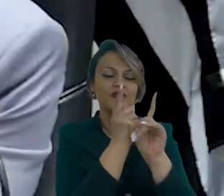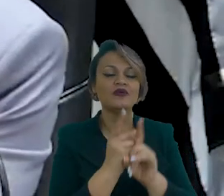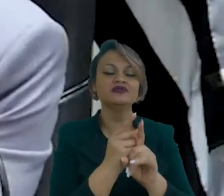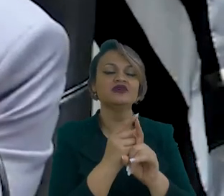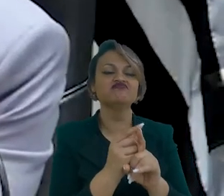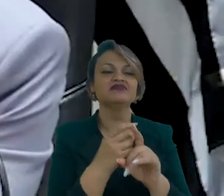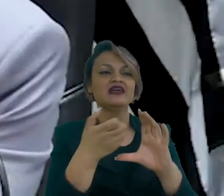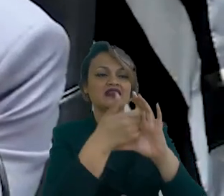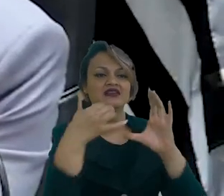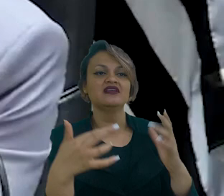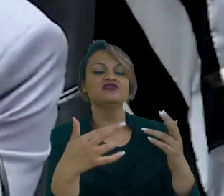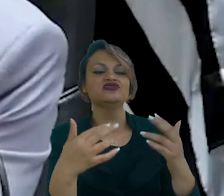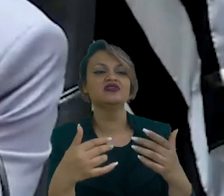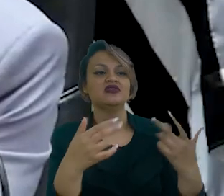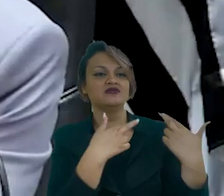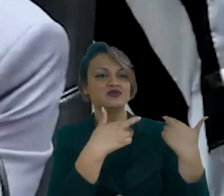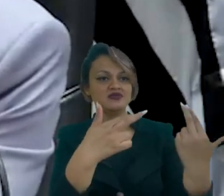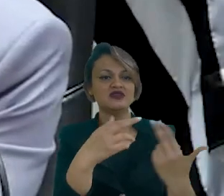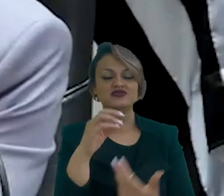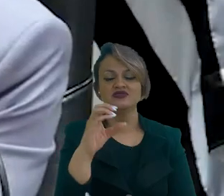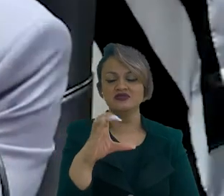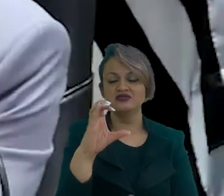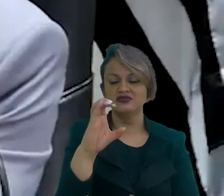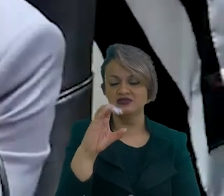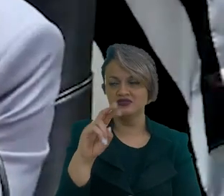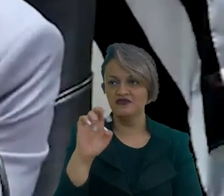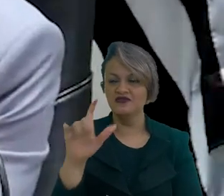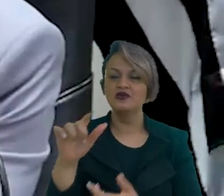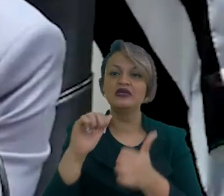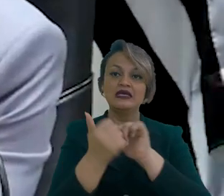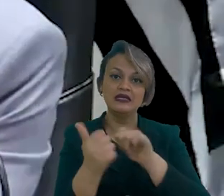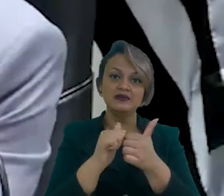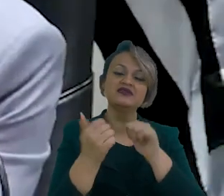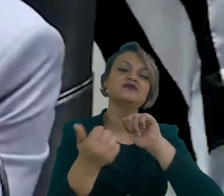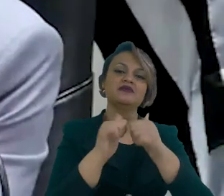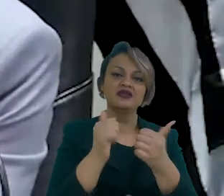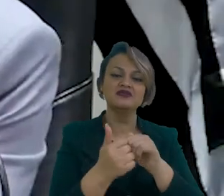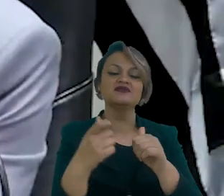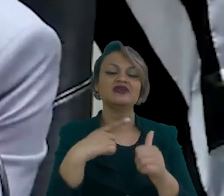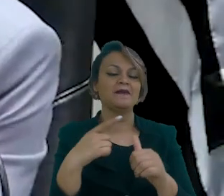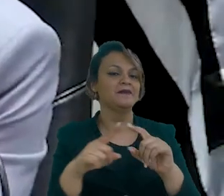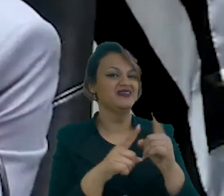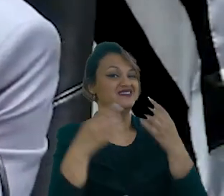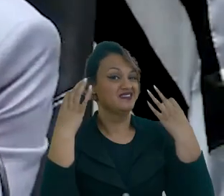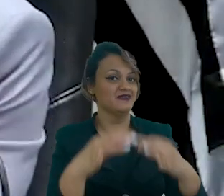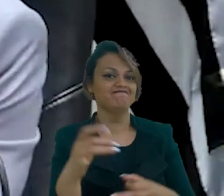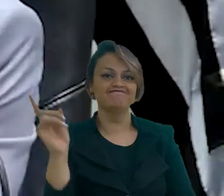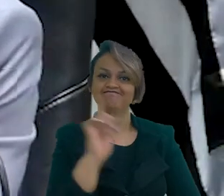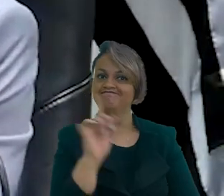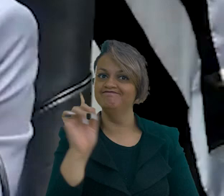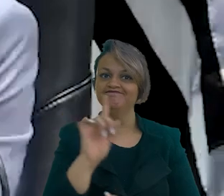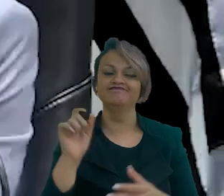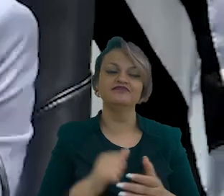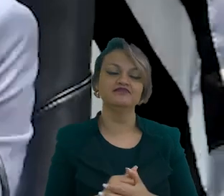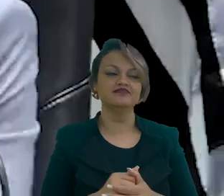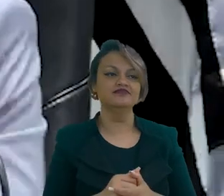destaques aspectos essa responsabilidade civil que vem sendo flexibilizada de uma maneira inadequada